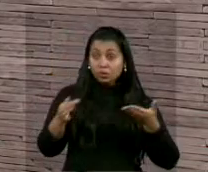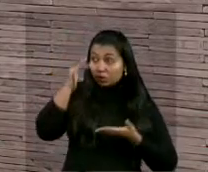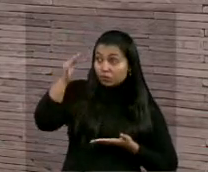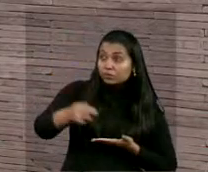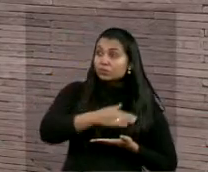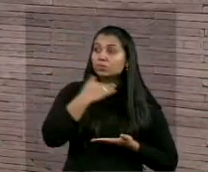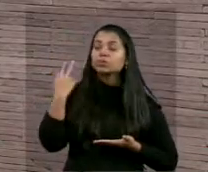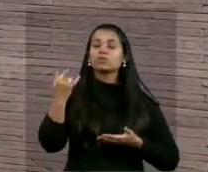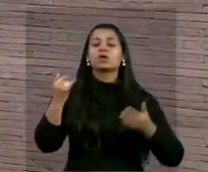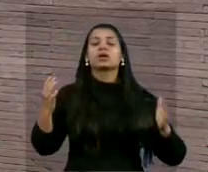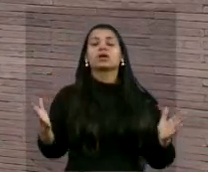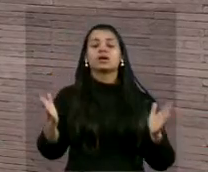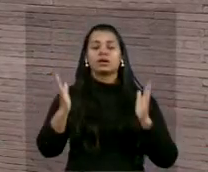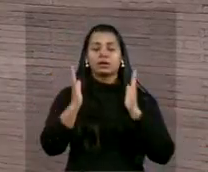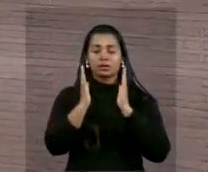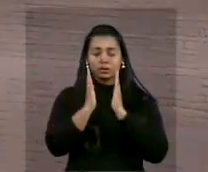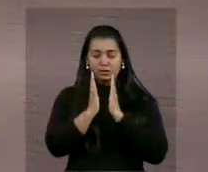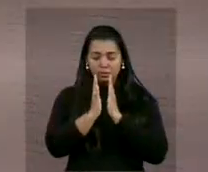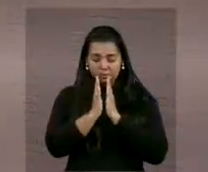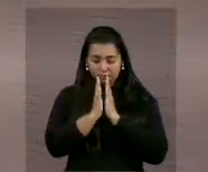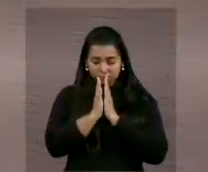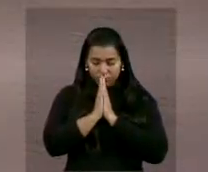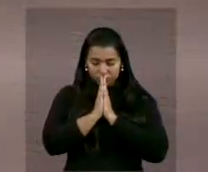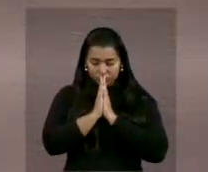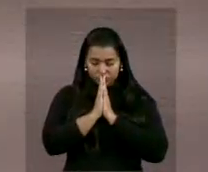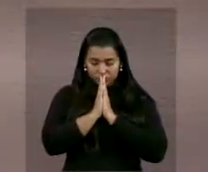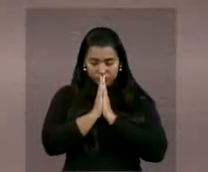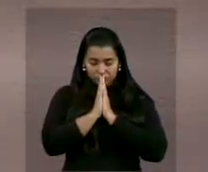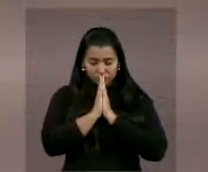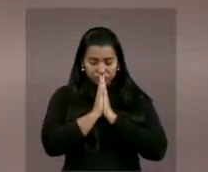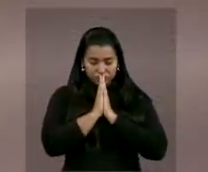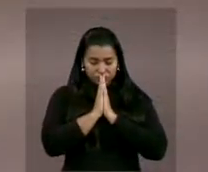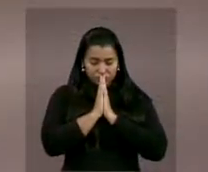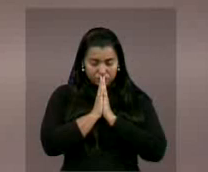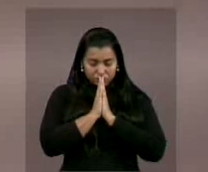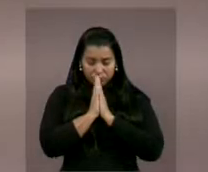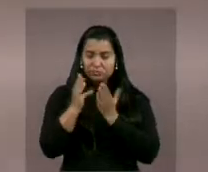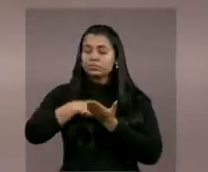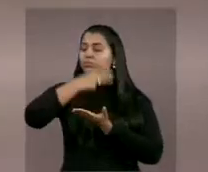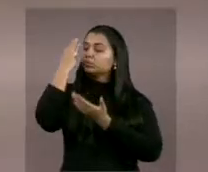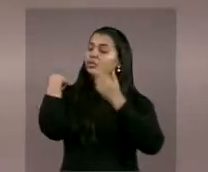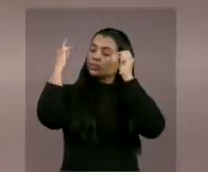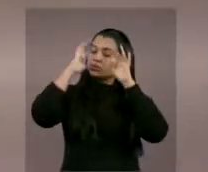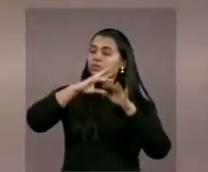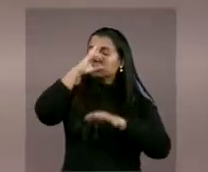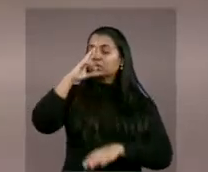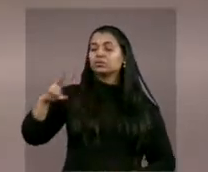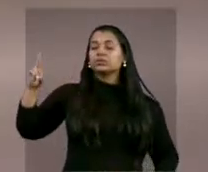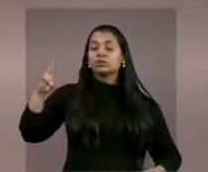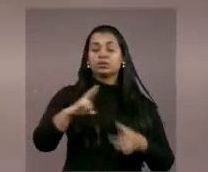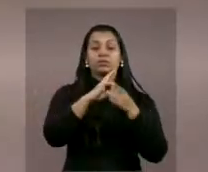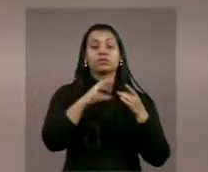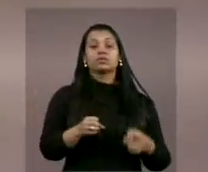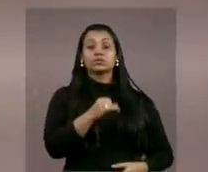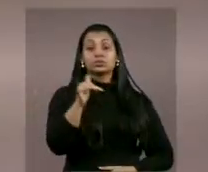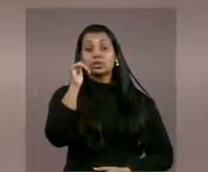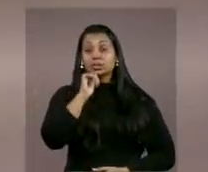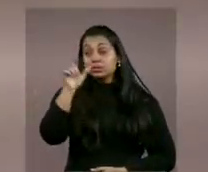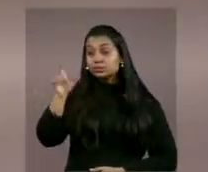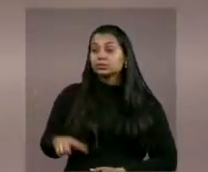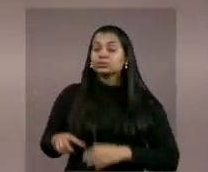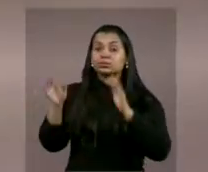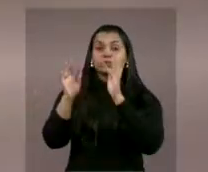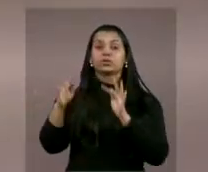nós, pecadores, agora e na hora de nossa morte. Amém. Ave Maria, cheia de graça, o Senhor é